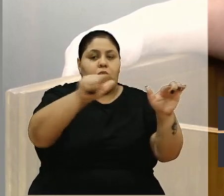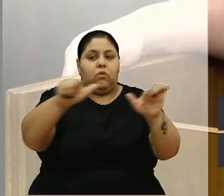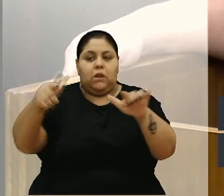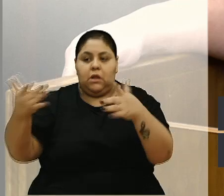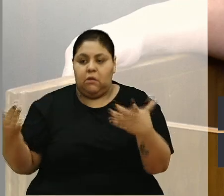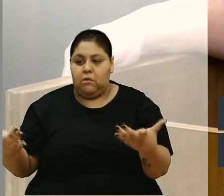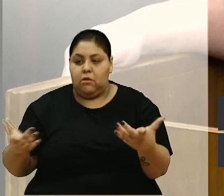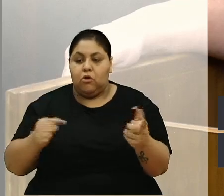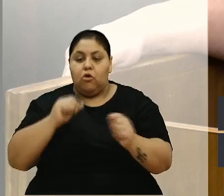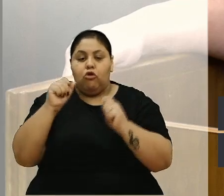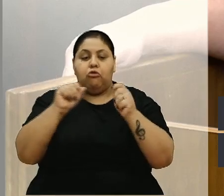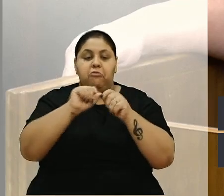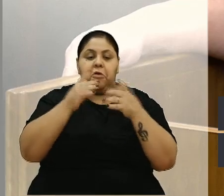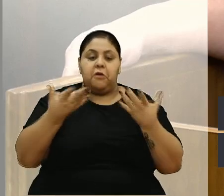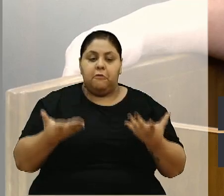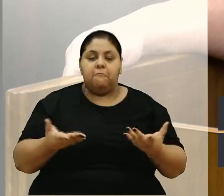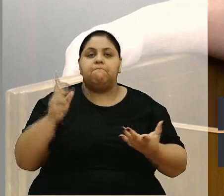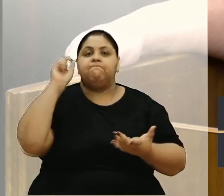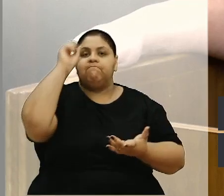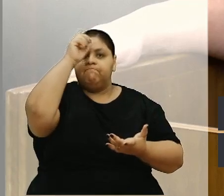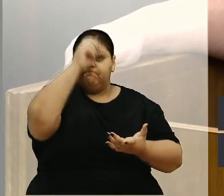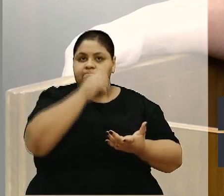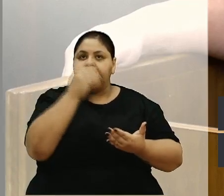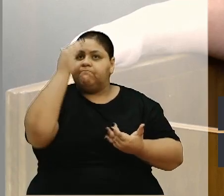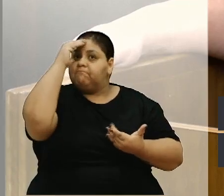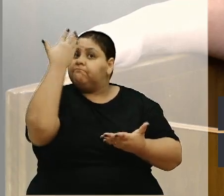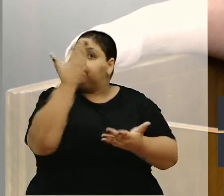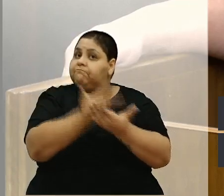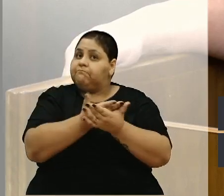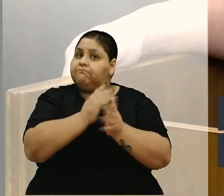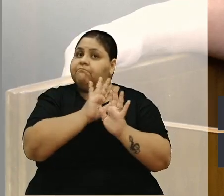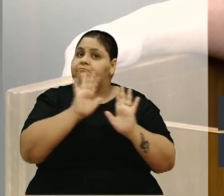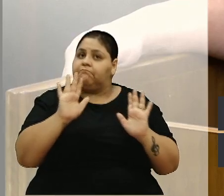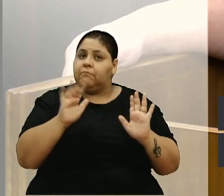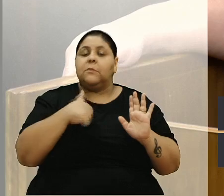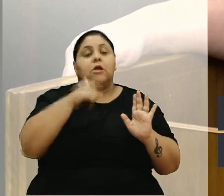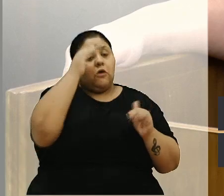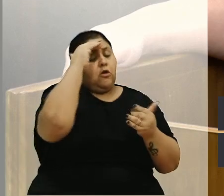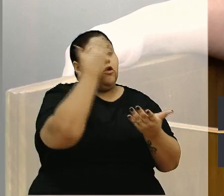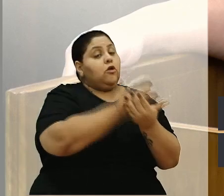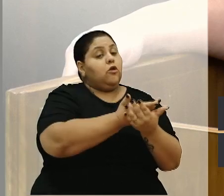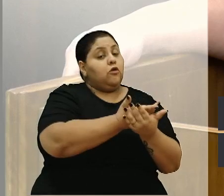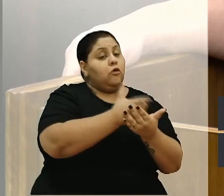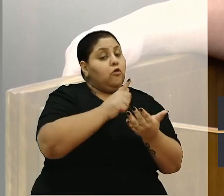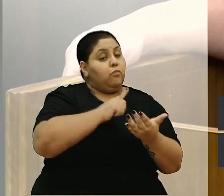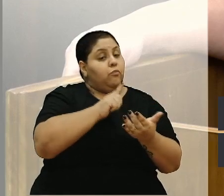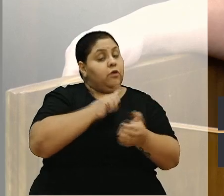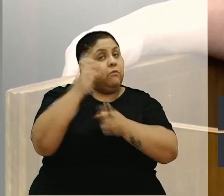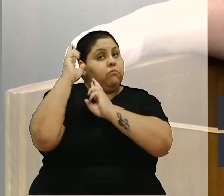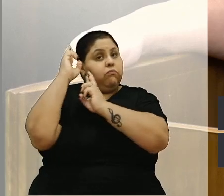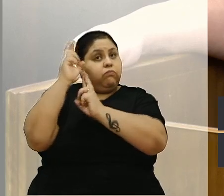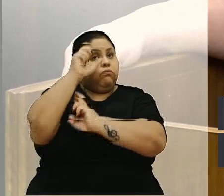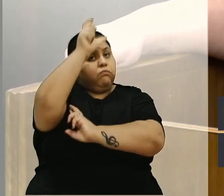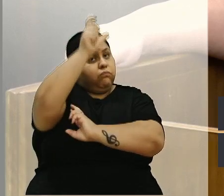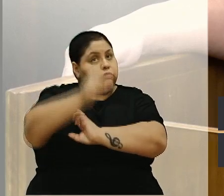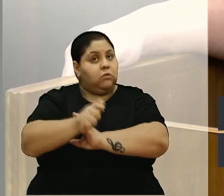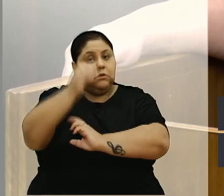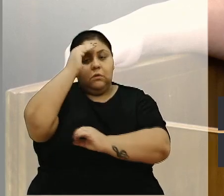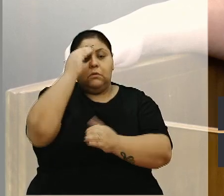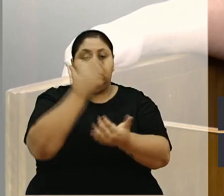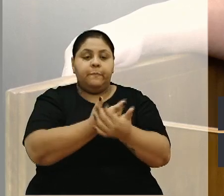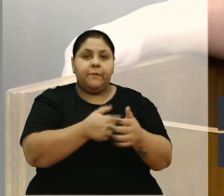o que vão fazer. Tá difícil de acreditar. Eu vou acreditar porque eu tenho esperança. Eu sou uma pessoa que acredita nas